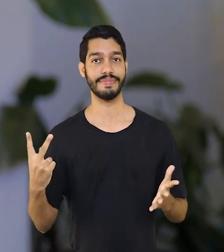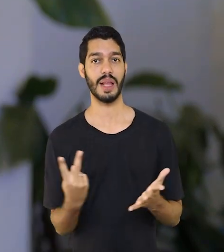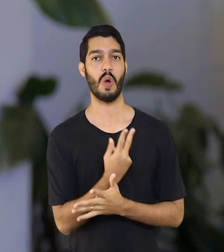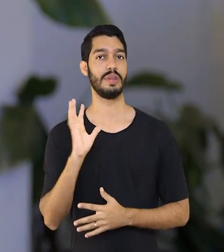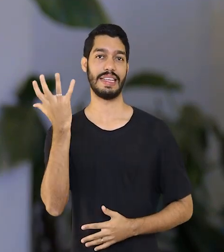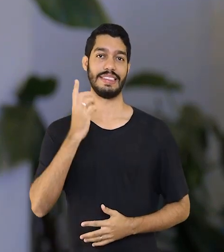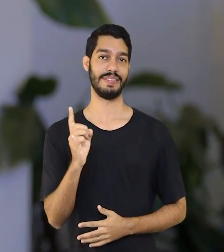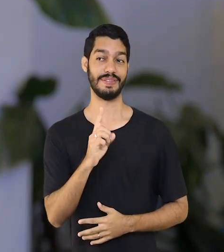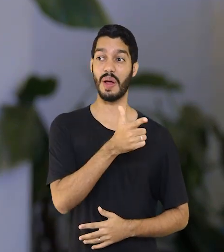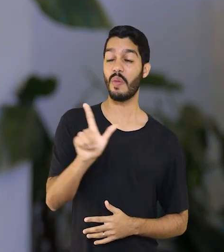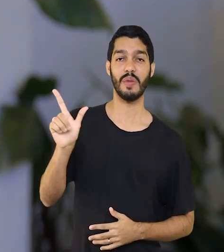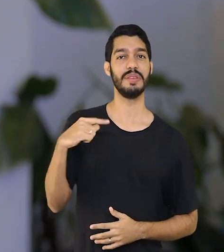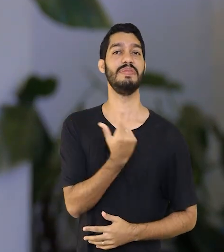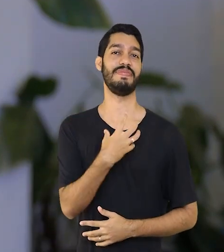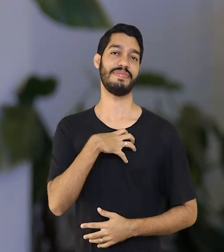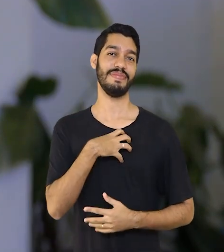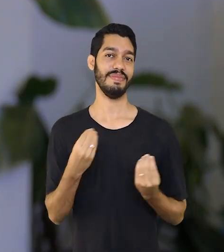outra é como estamos.